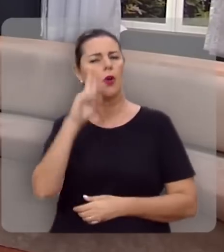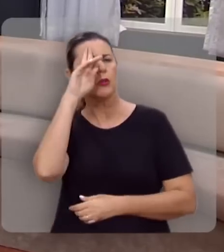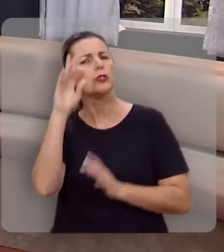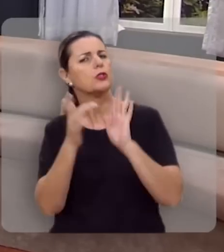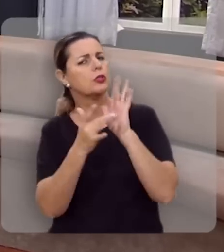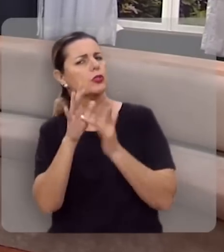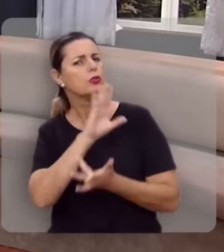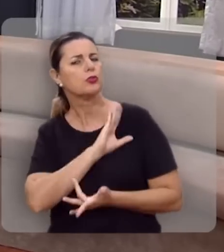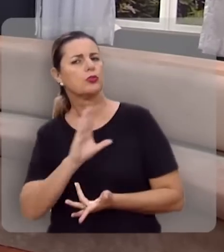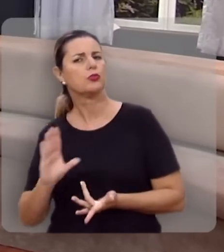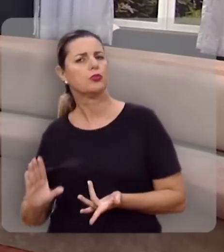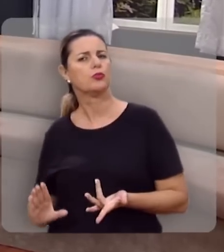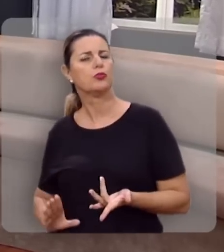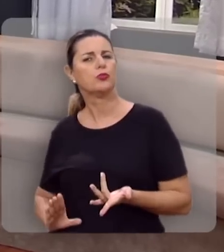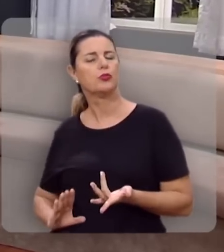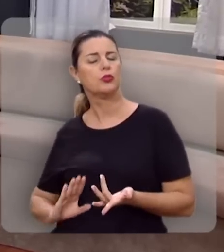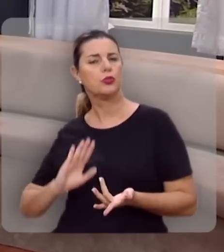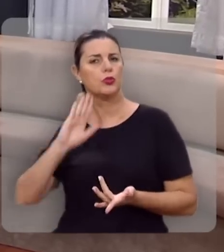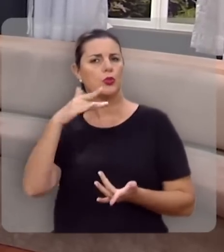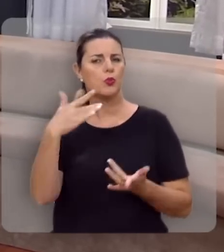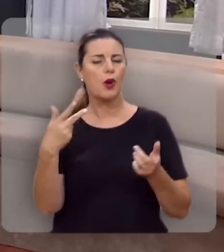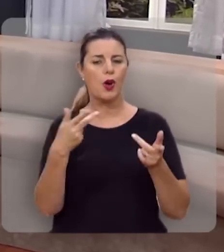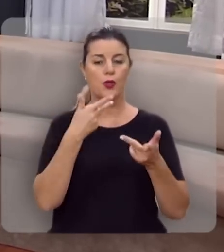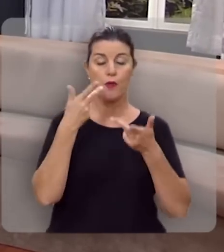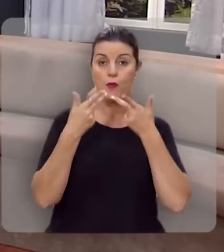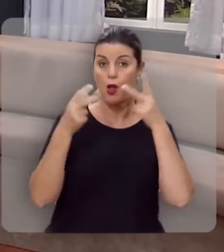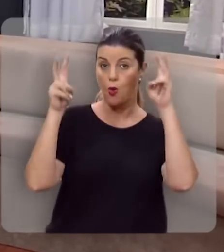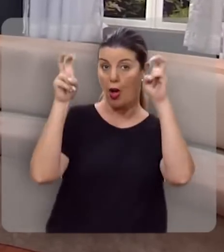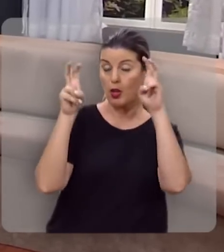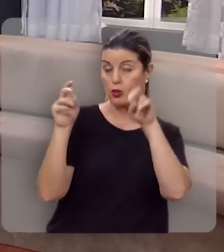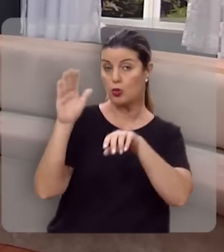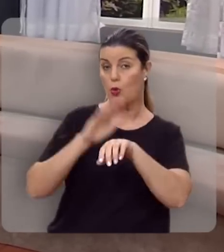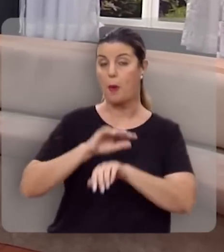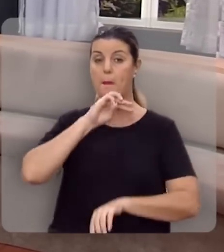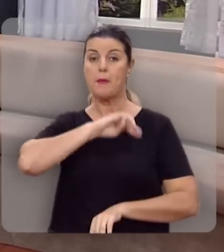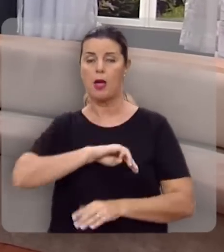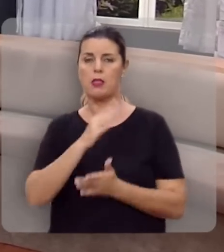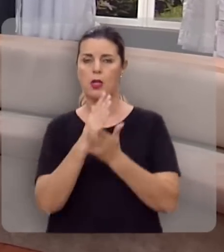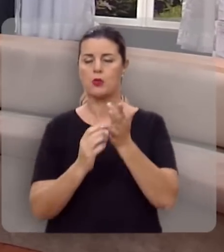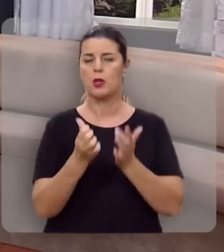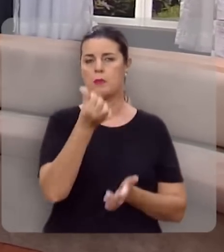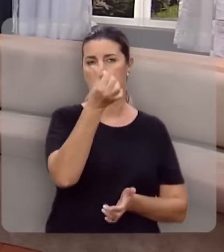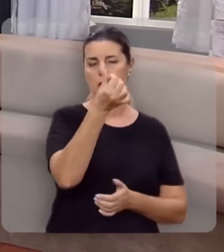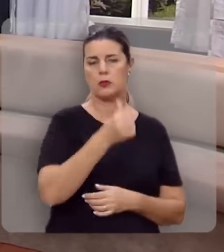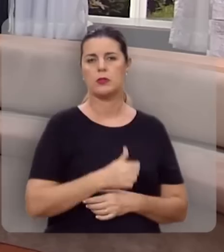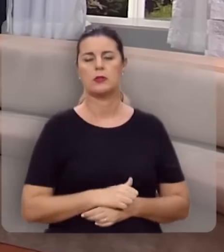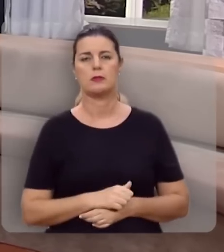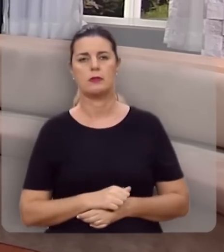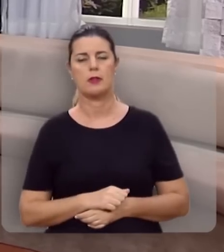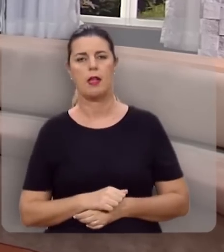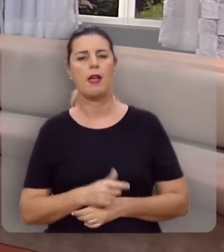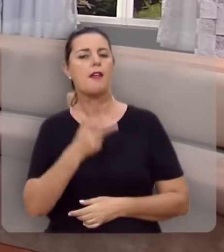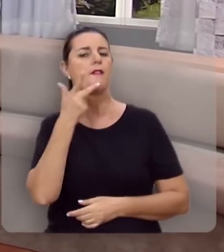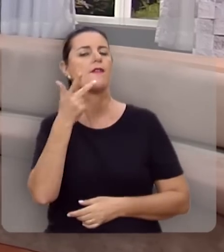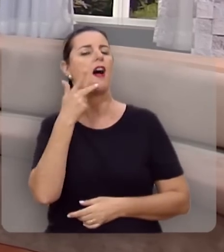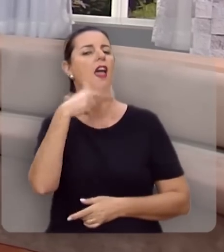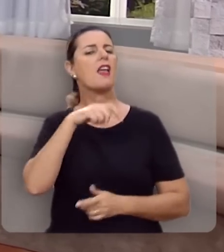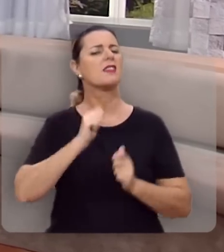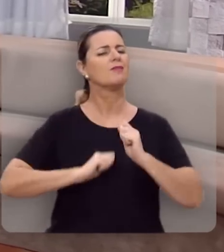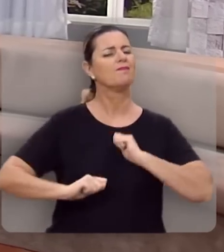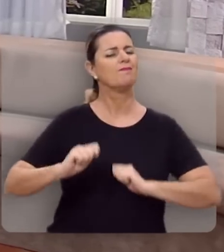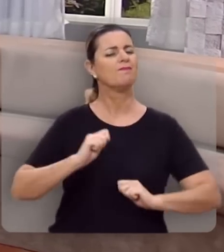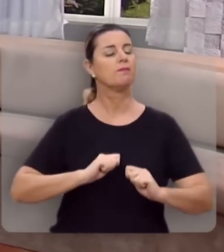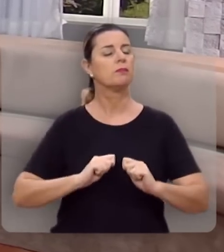O Senhor Jesus Cristo, quando tratou também deste assunto lá em Mateus 6, ele diz que